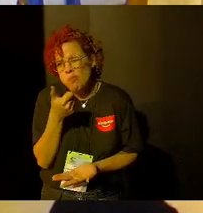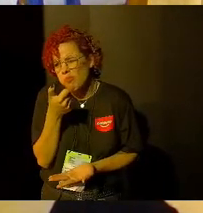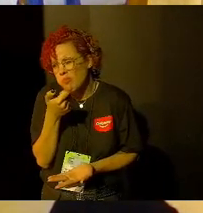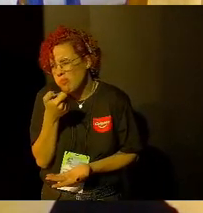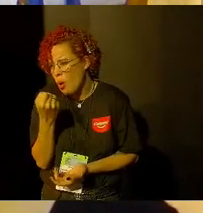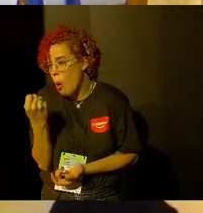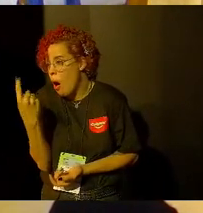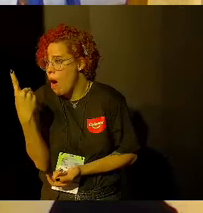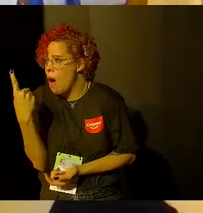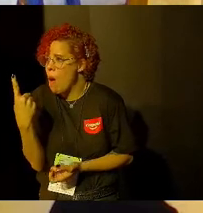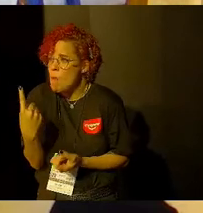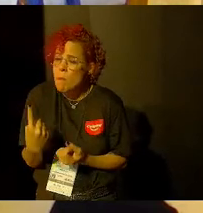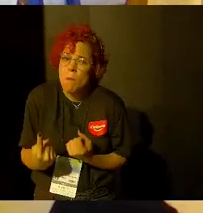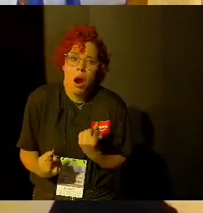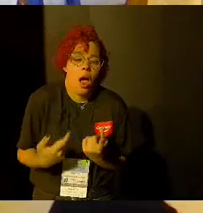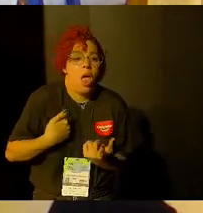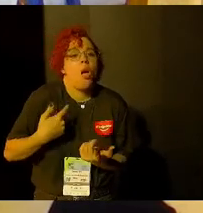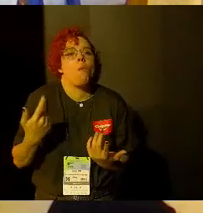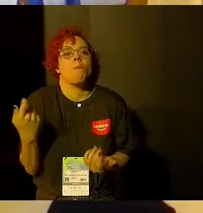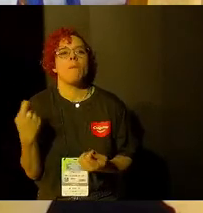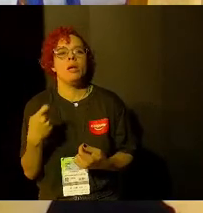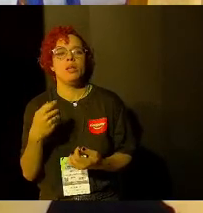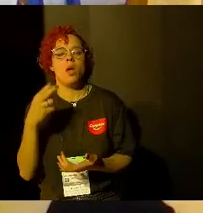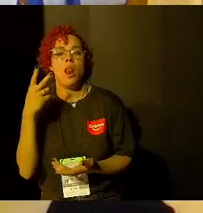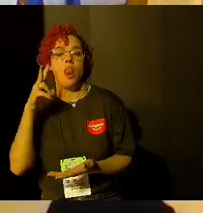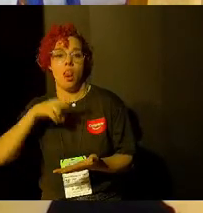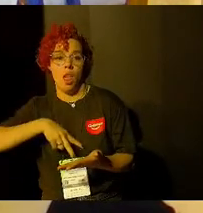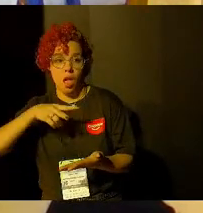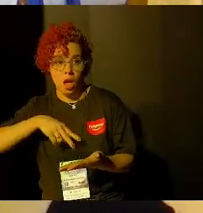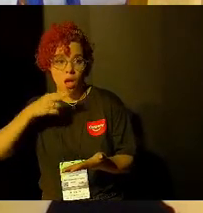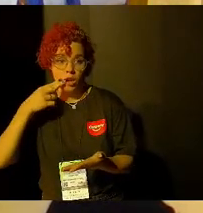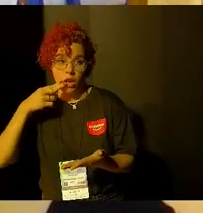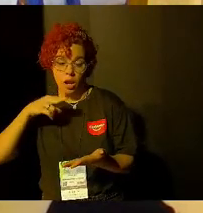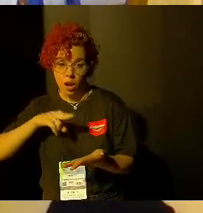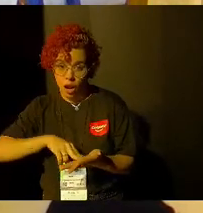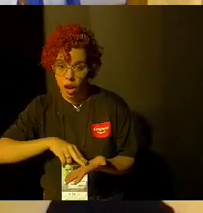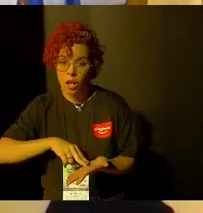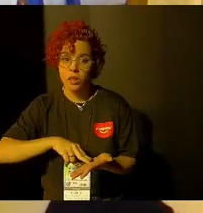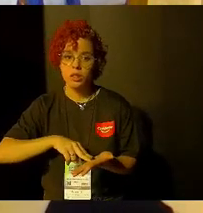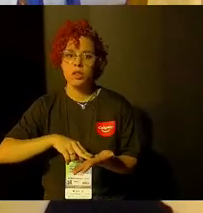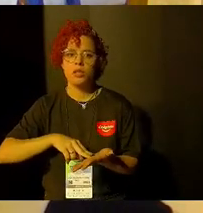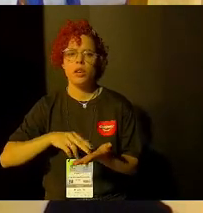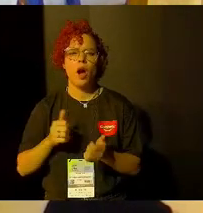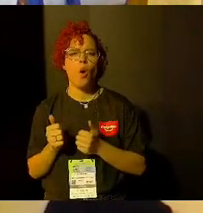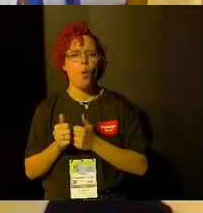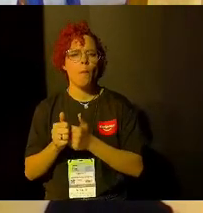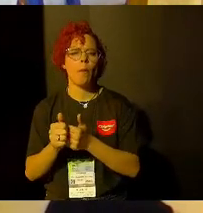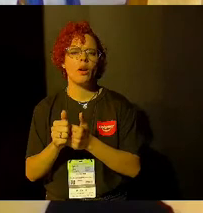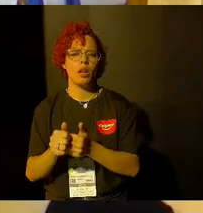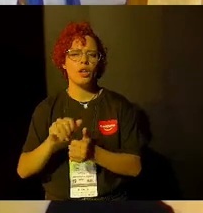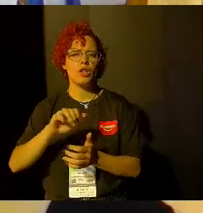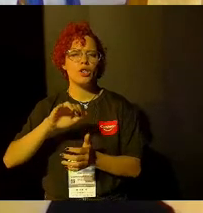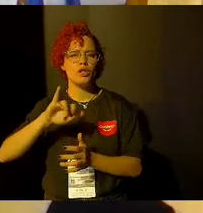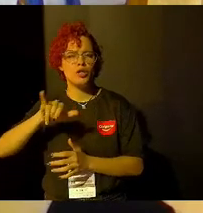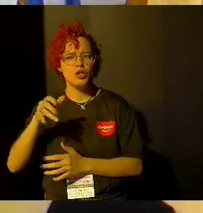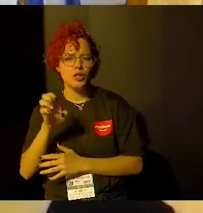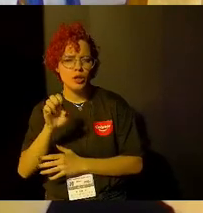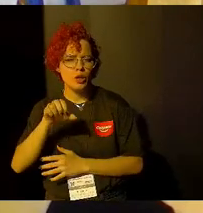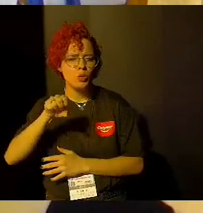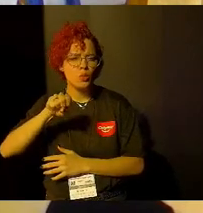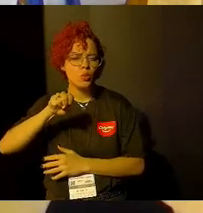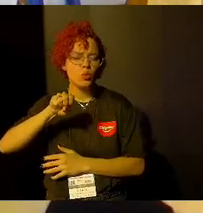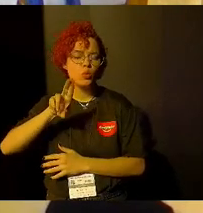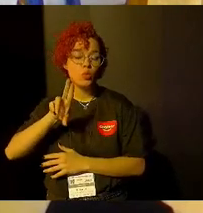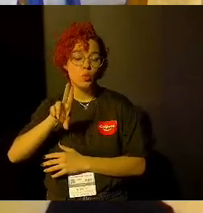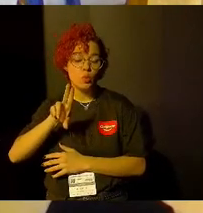agora eu tenho que ler as cartas que a companhia de Jesus deixou no Brasil para poder traduzir o que